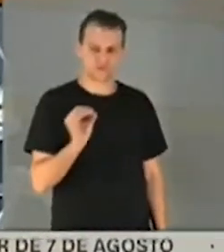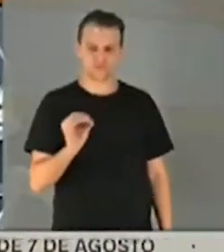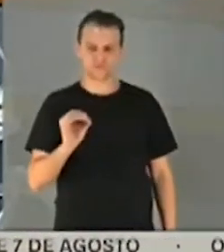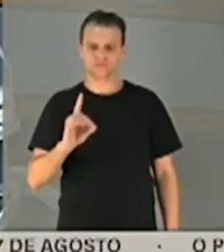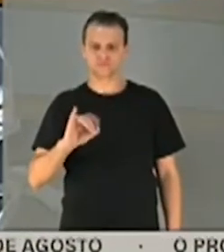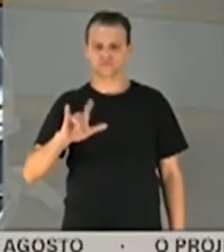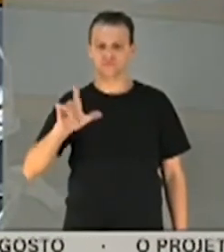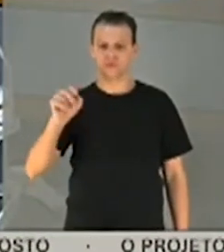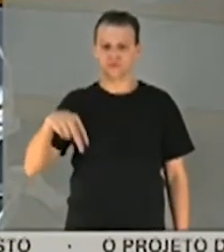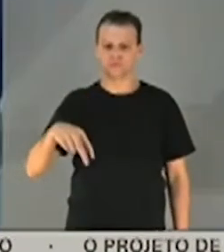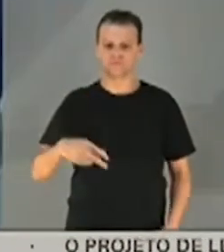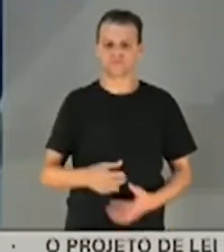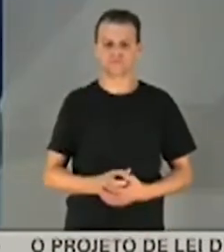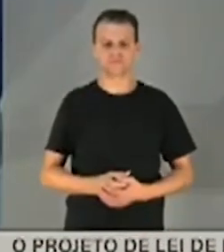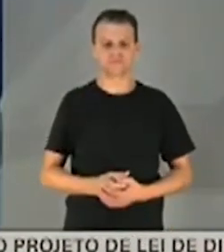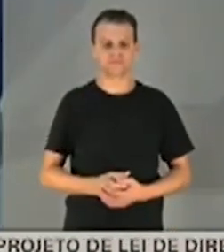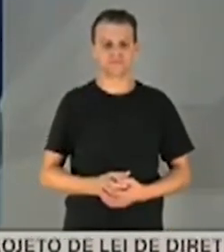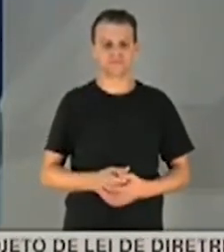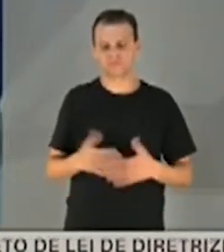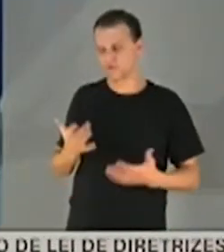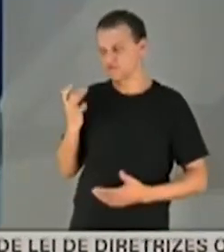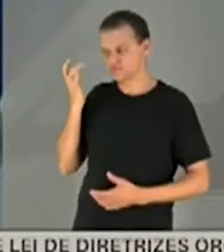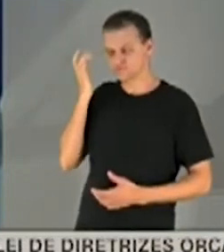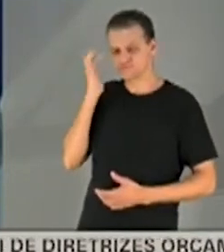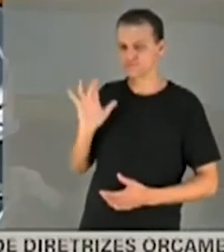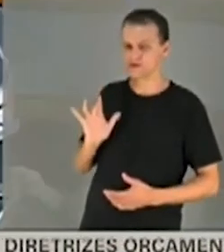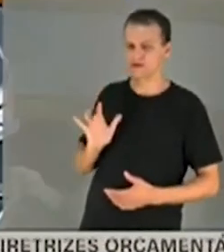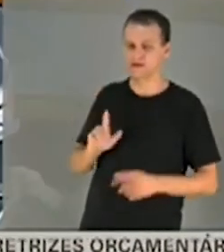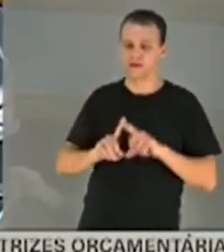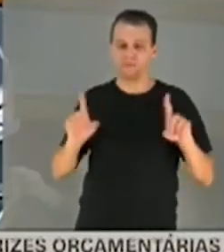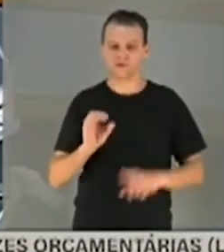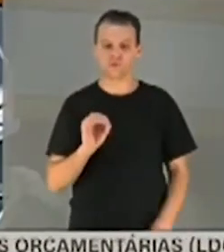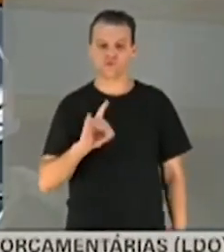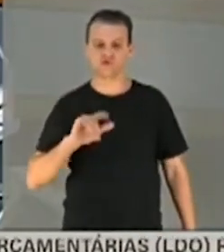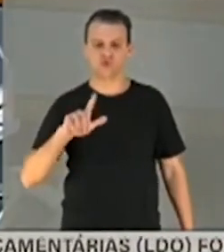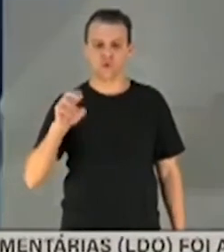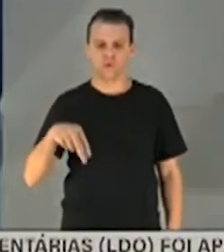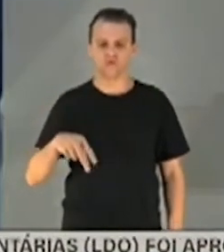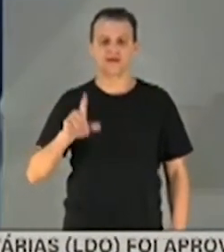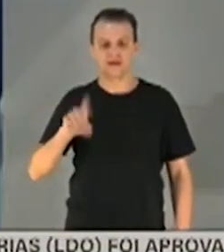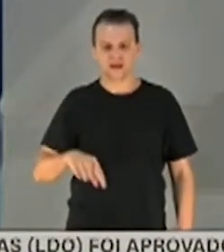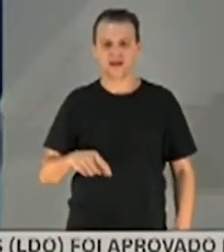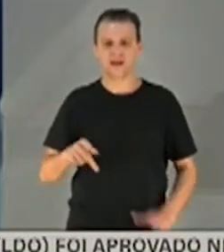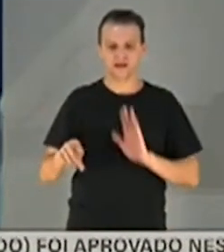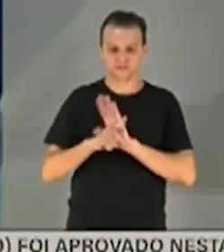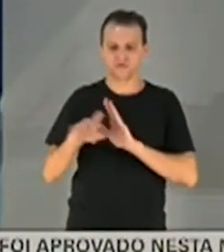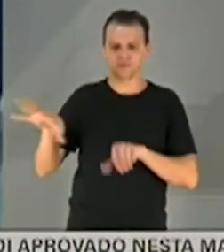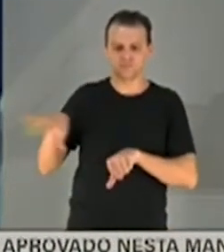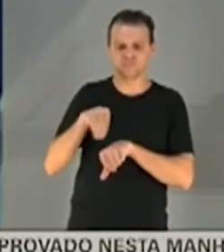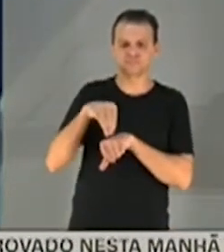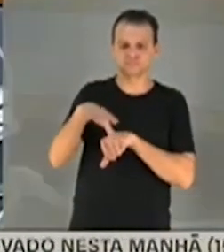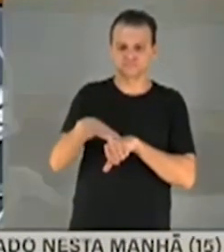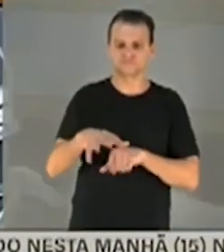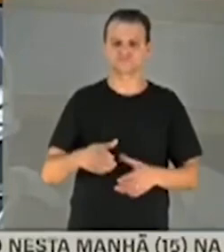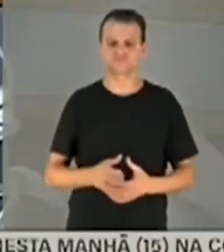temos. Eu não tenho esse conhecimento. Mas o Odilon que aparece aí? Ele aparece como intermediador da negociação. Ele